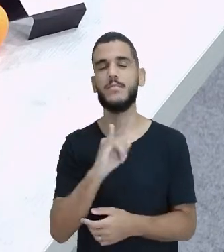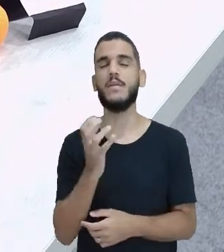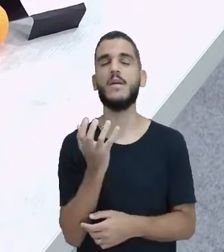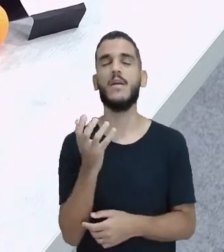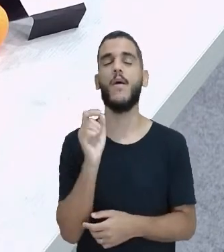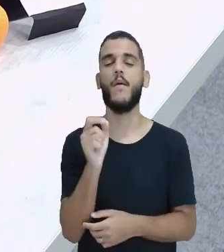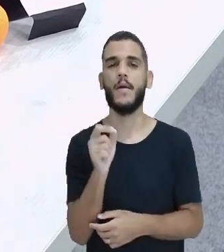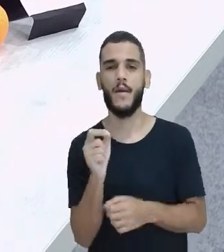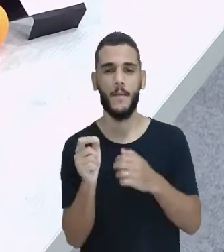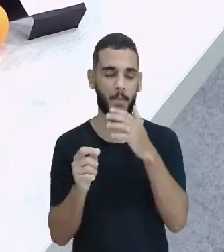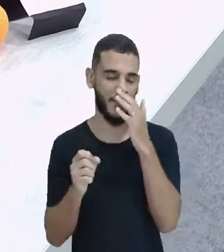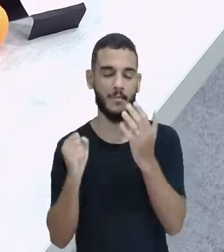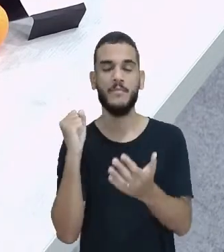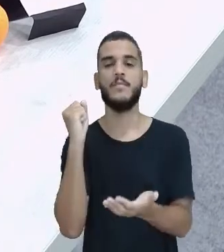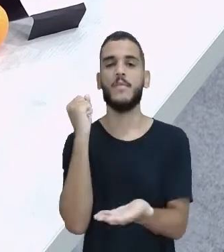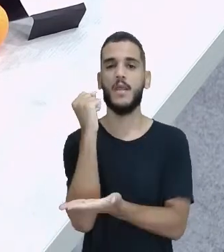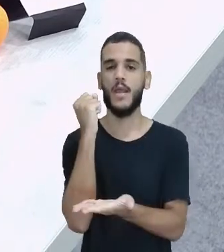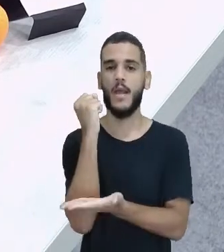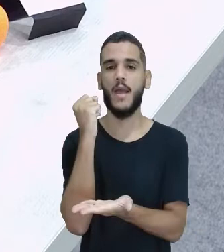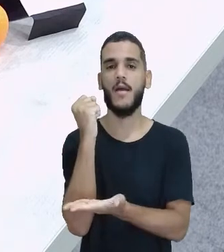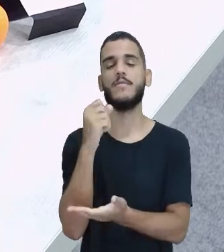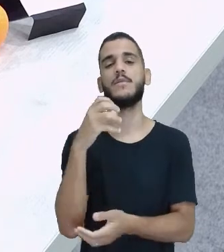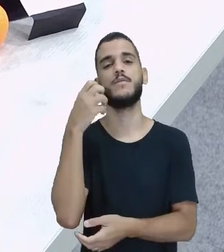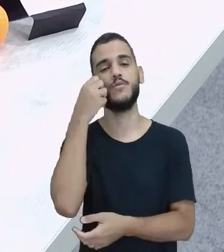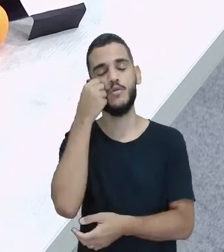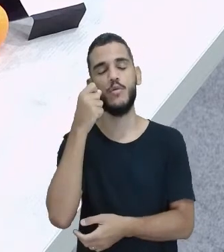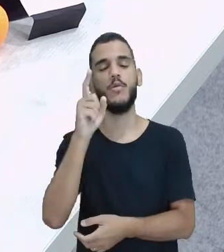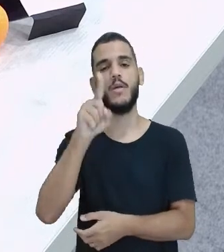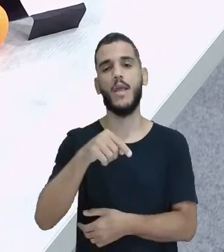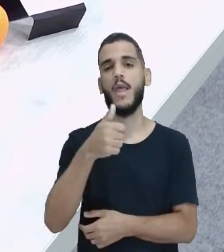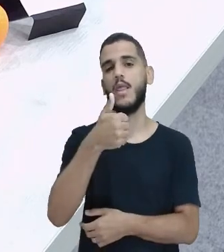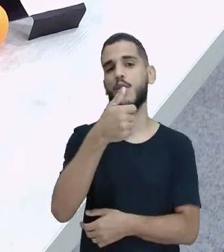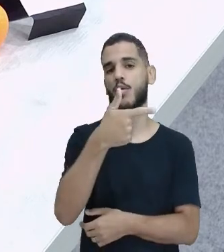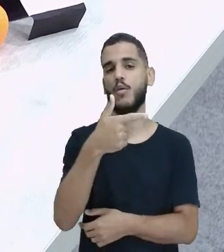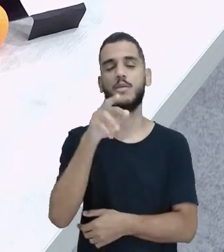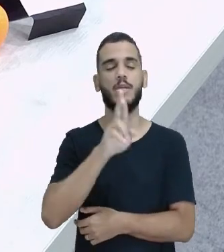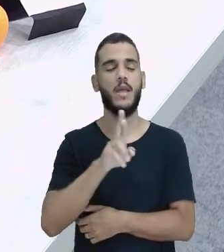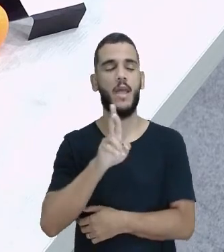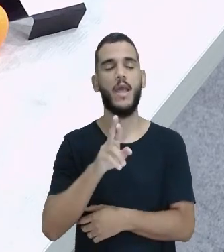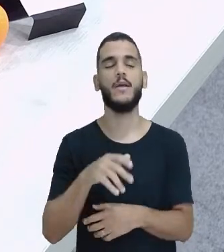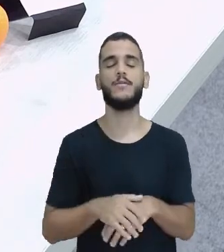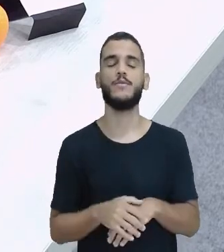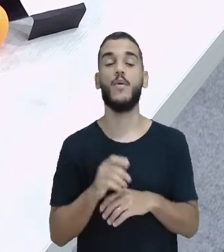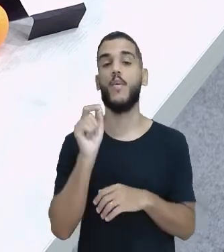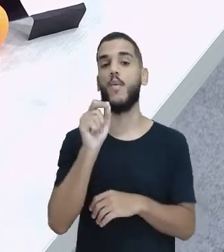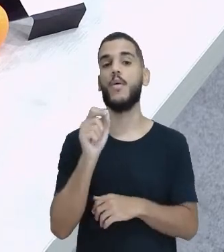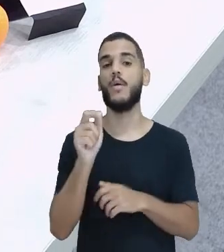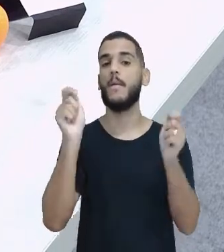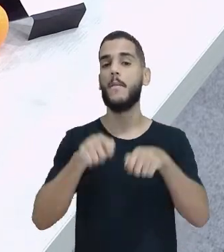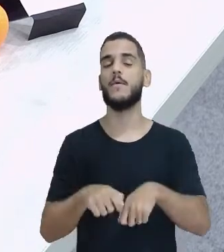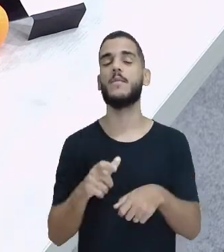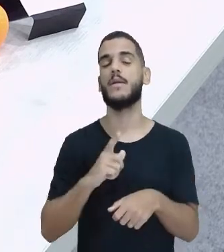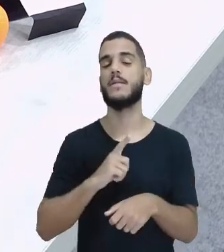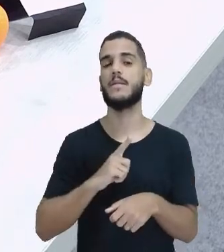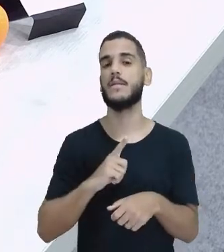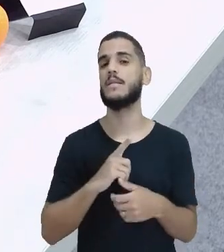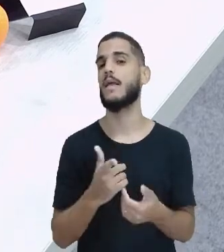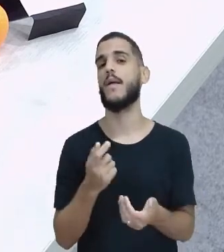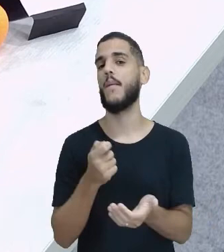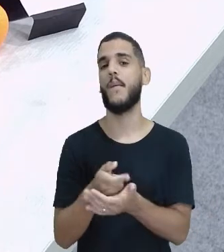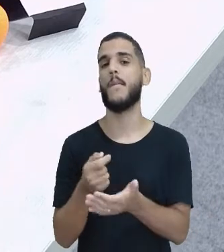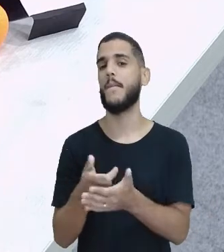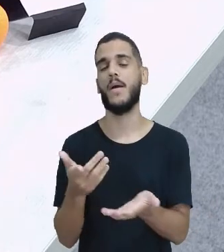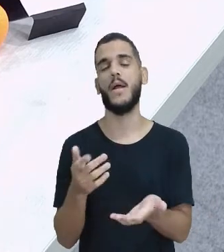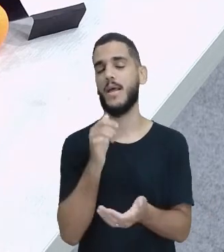uma garrafa de suco que custa R$ 12,00, o que mais que eu posso levar desse mercado,